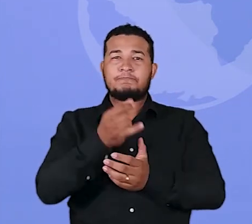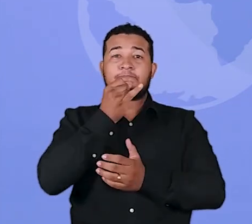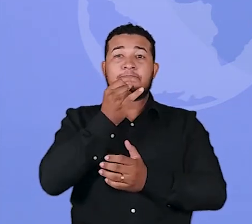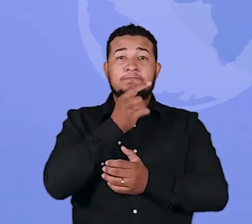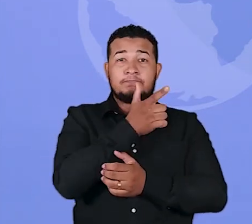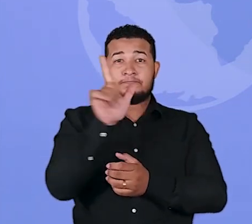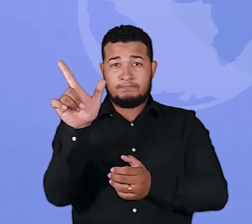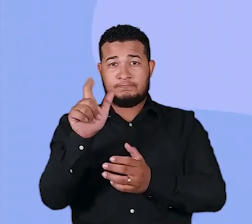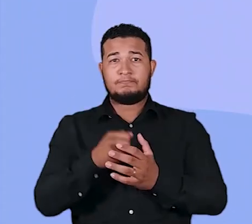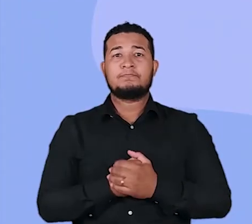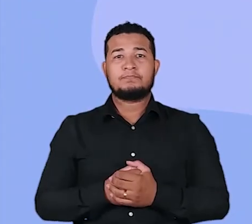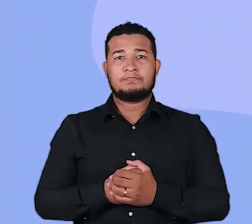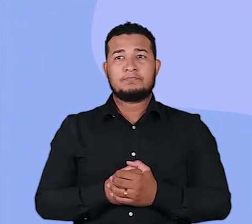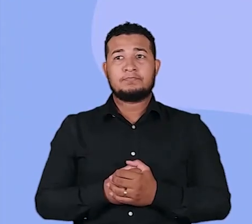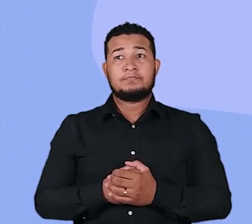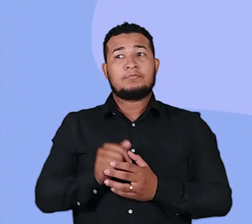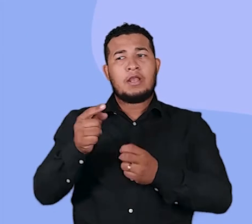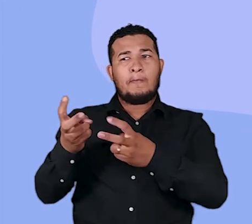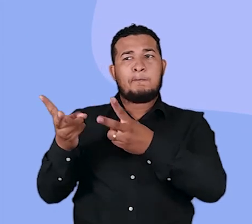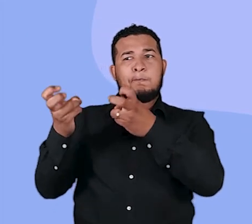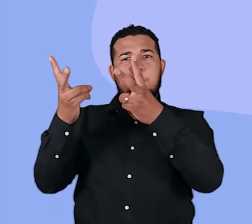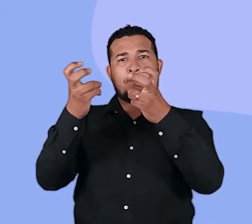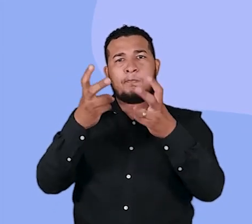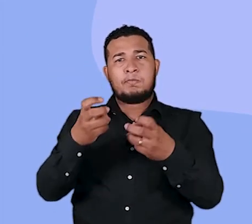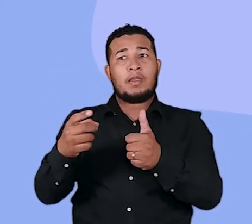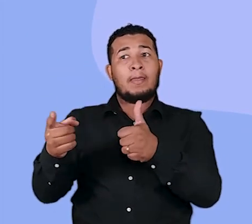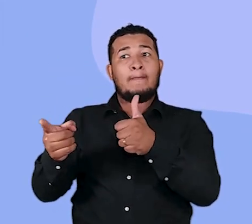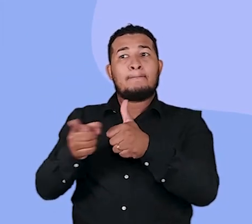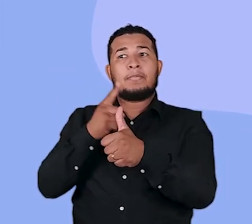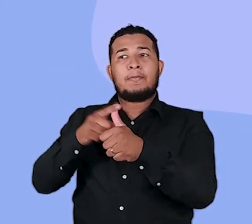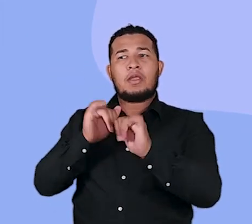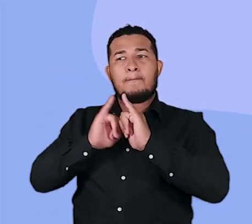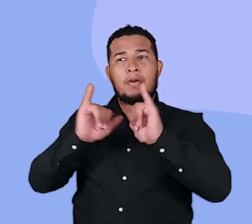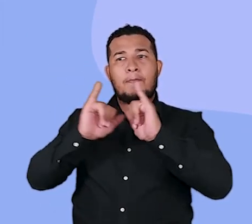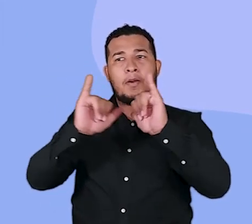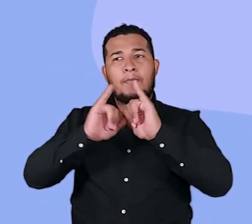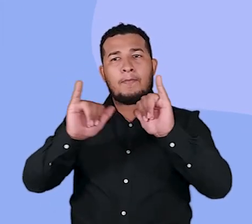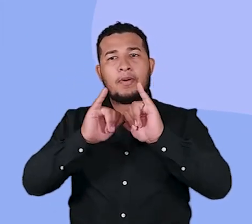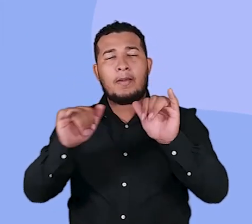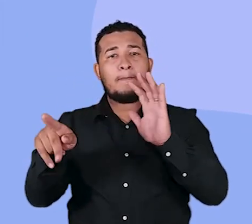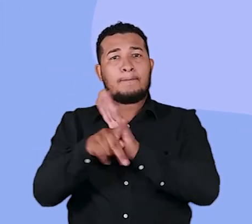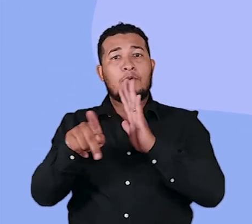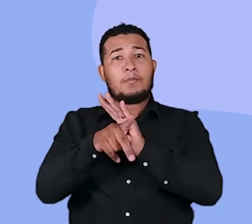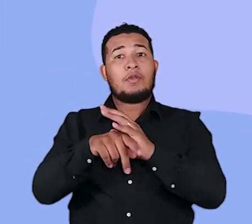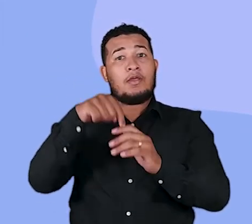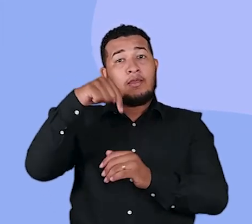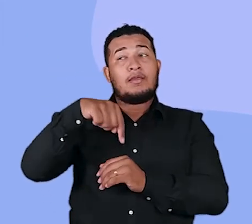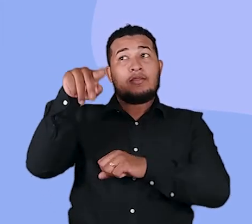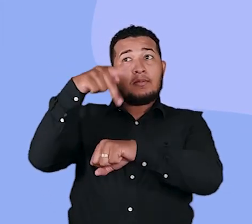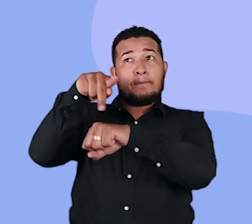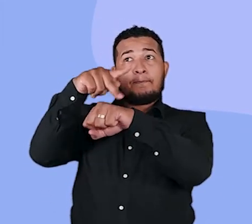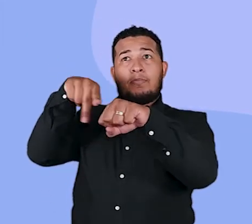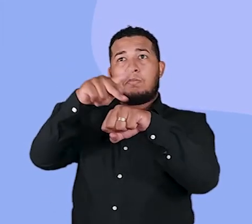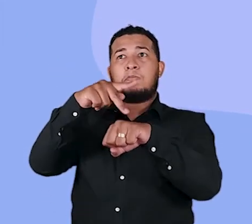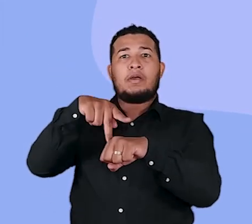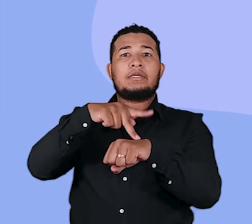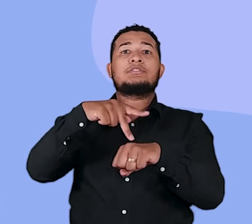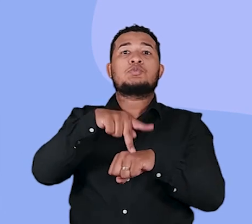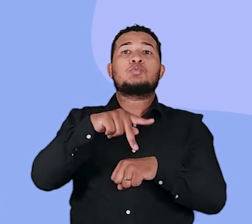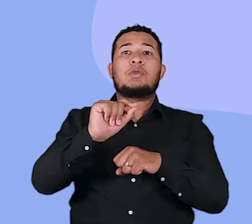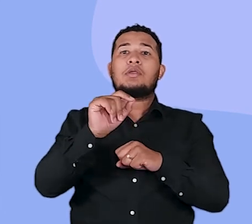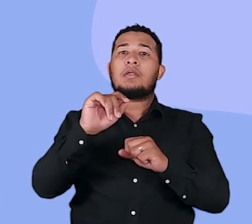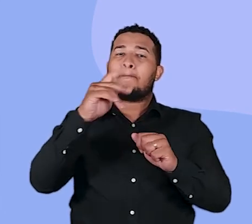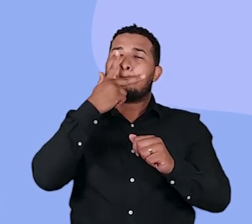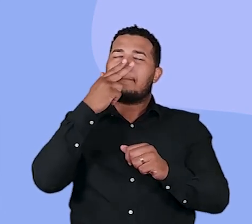outro exemplo aí, dá uma olhada. Foram observadas primeiras propagações do vírus na população de países